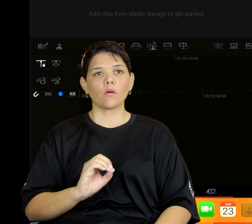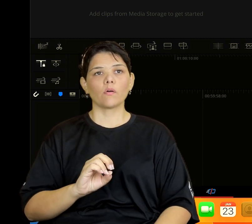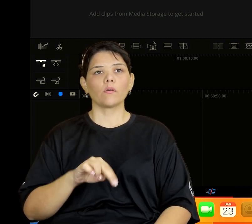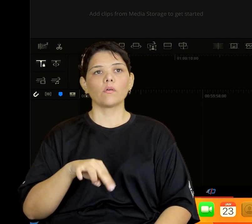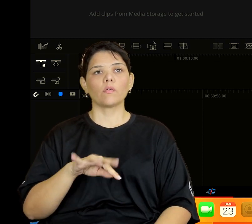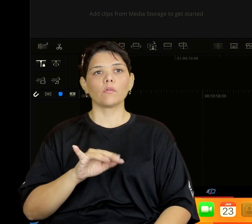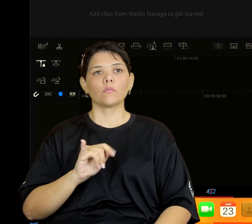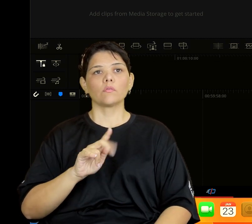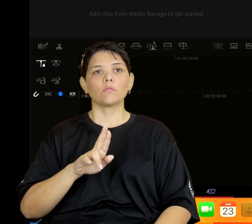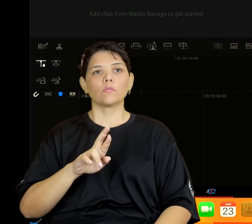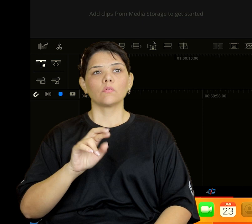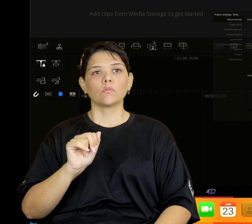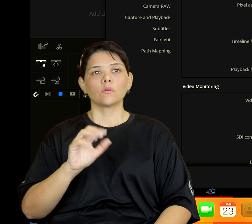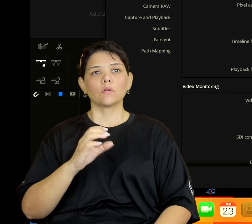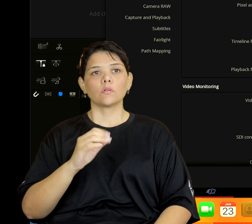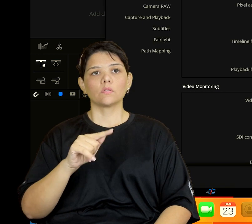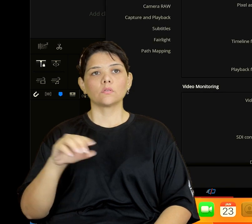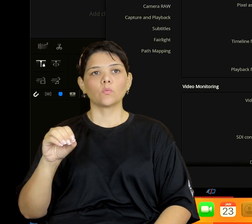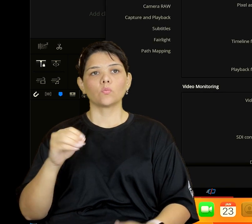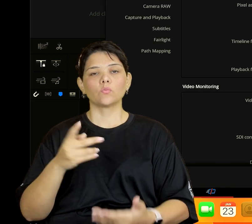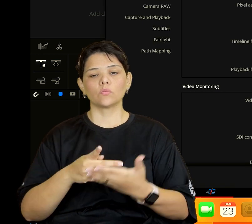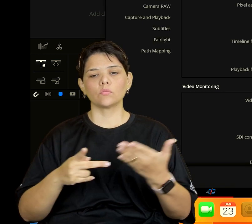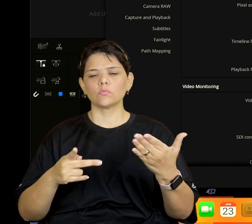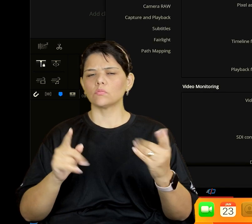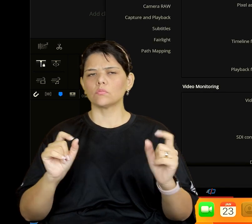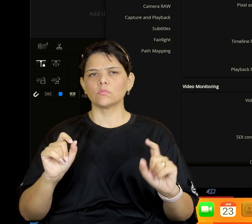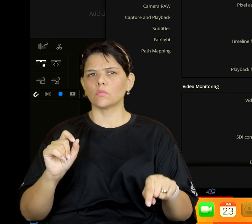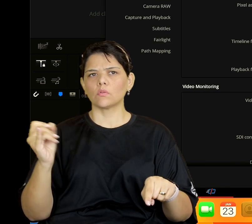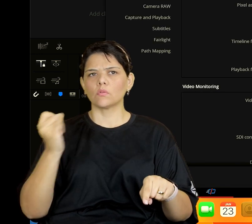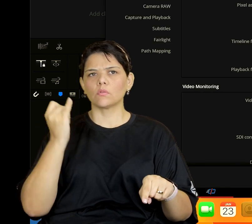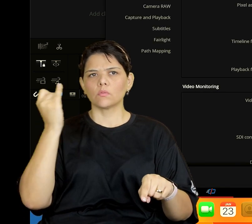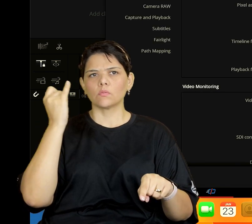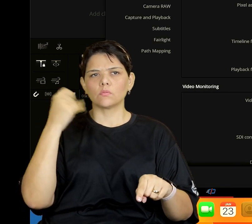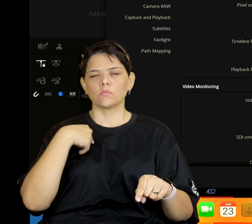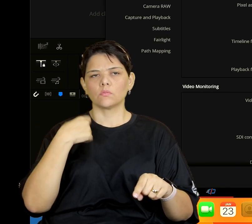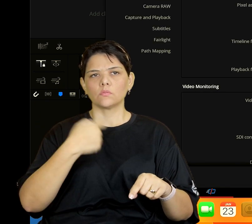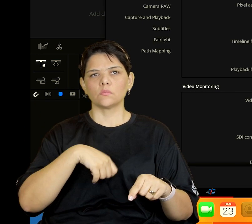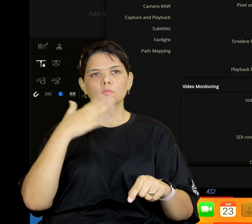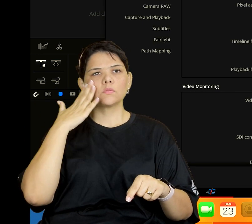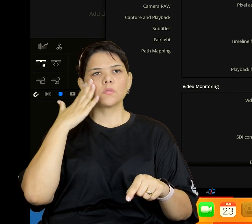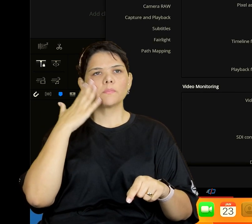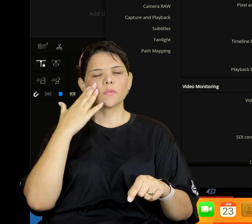O que é importante para a configuração do projeto? Eu preciso saber a resolução.